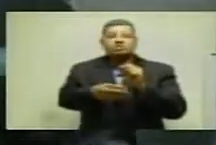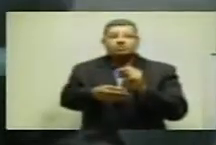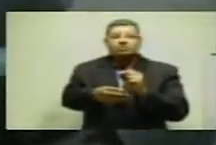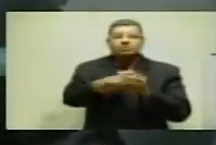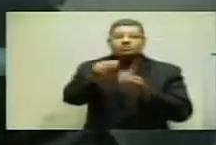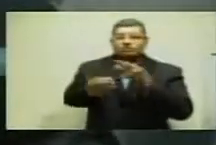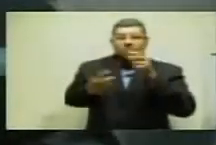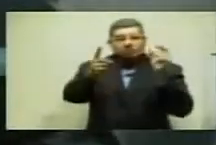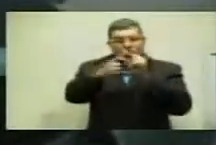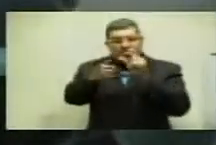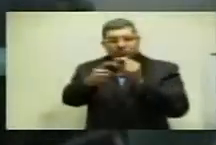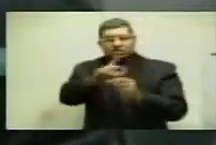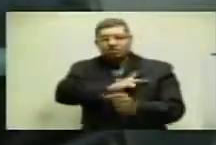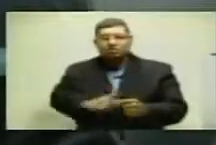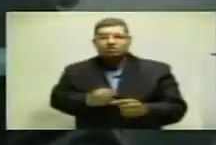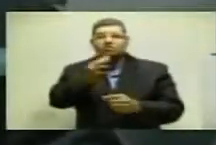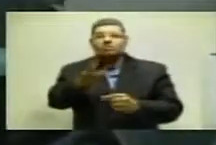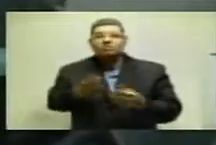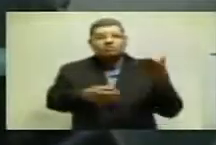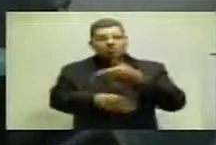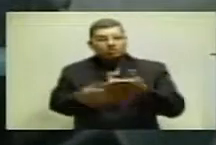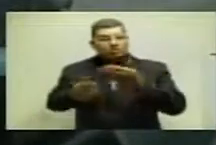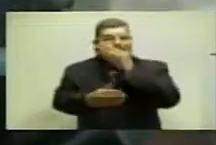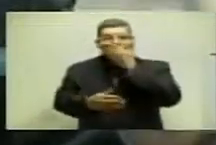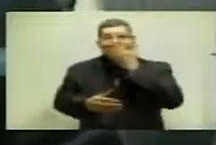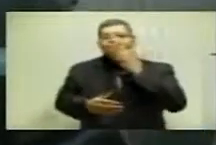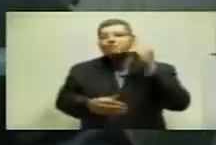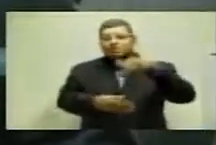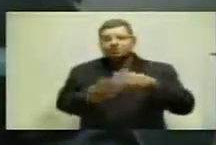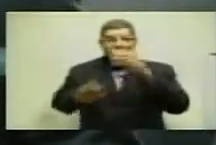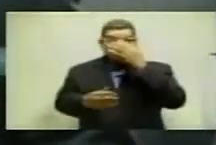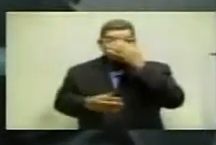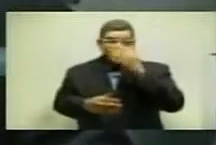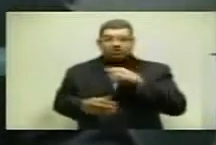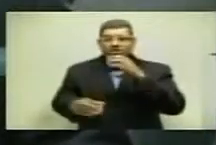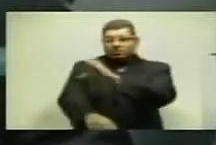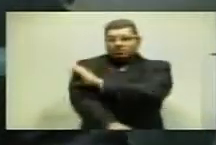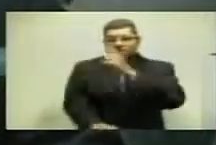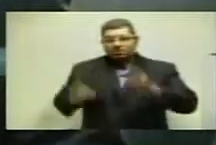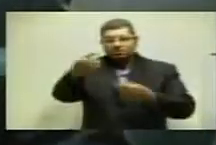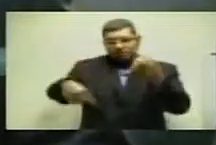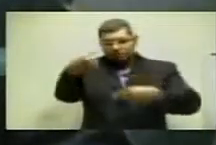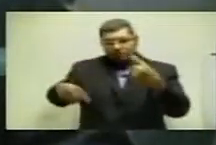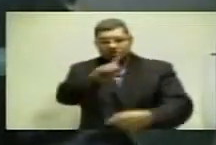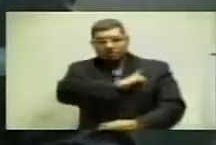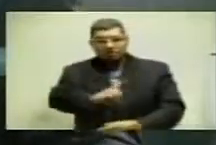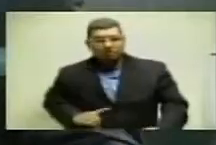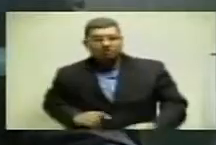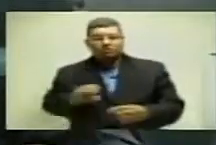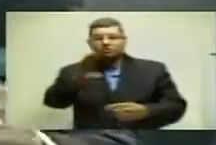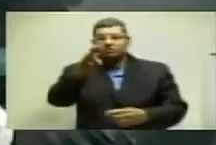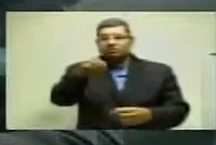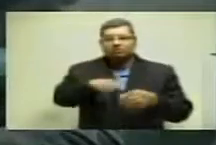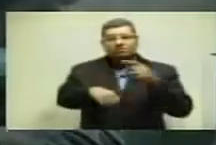vou me socorrer das palavras do vice-governador, quando em recente episódio aqui, a comissão de deputados da